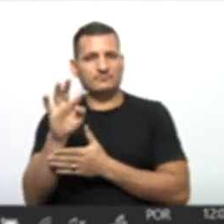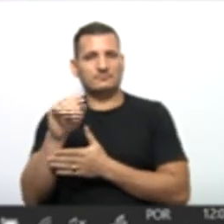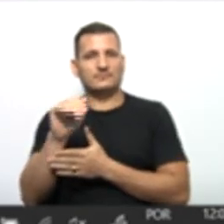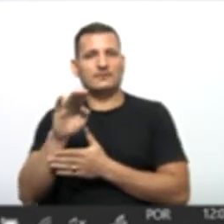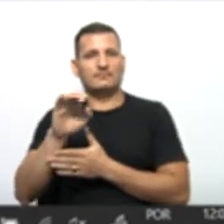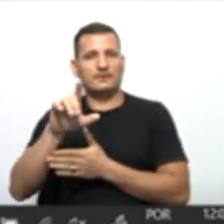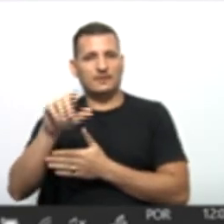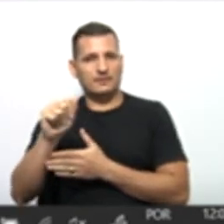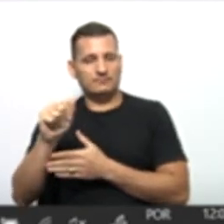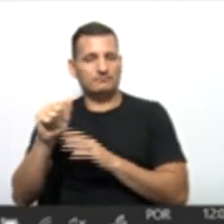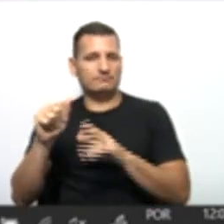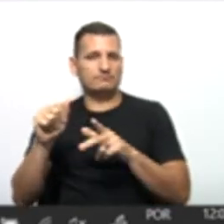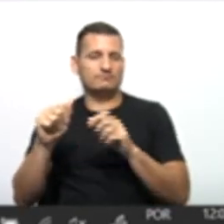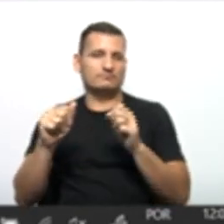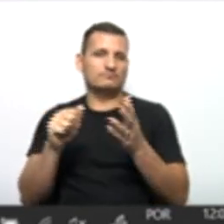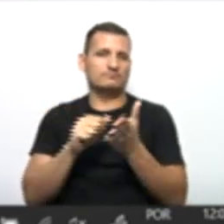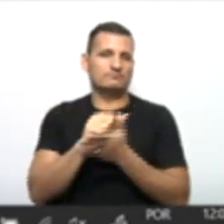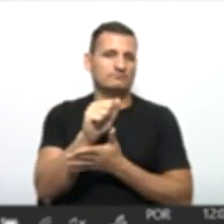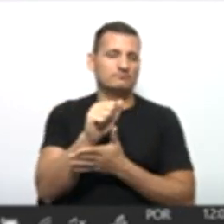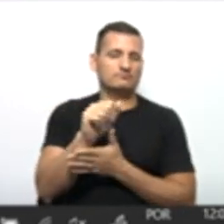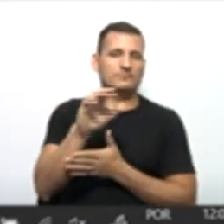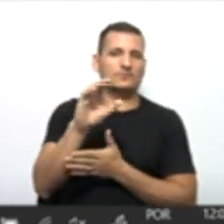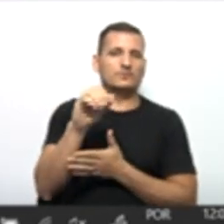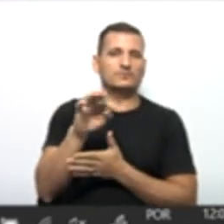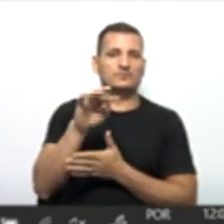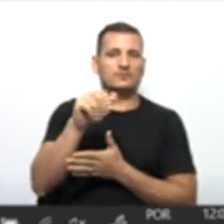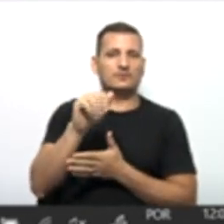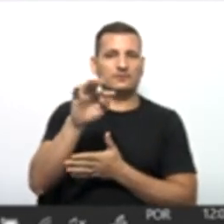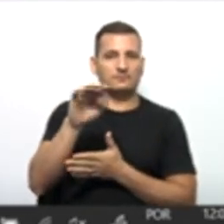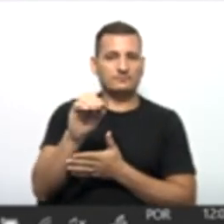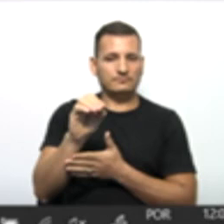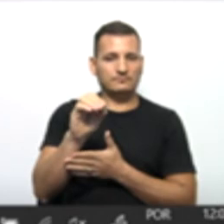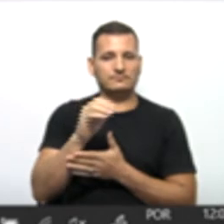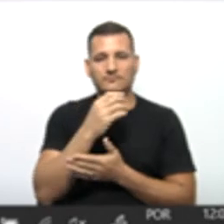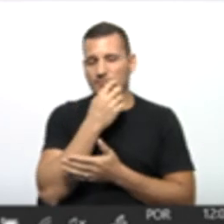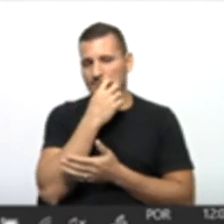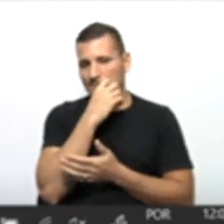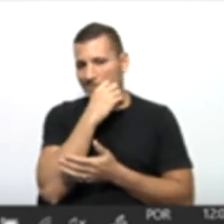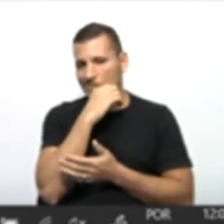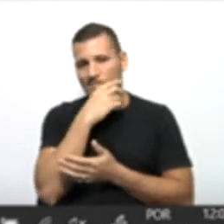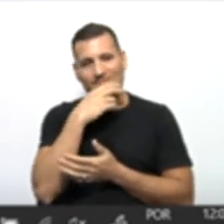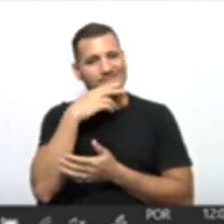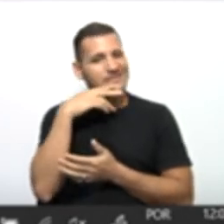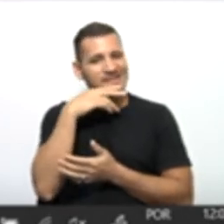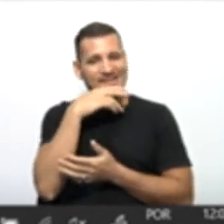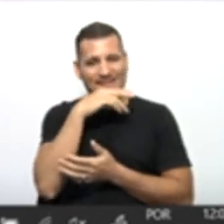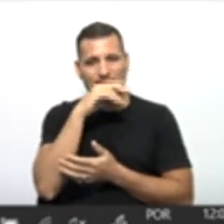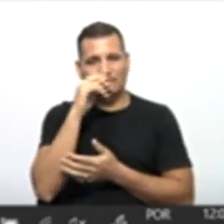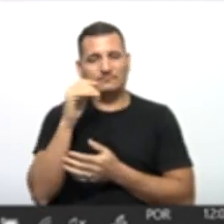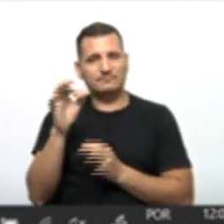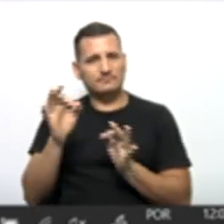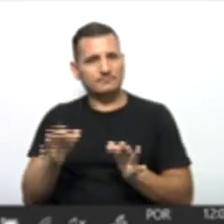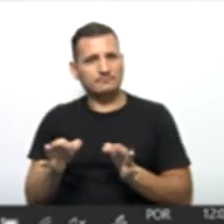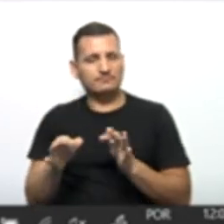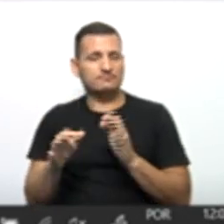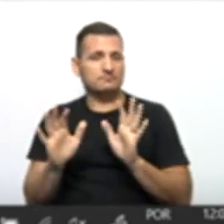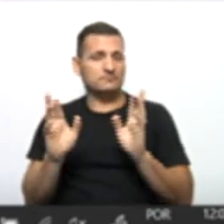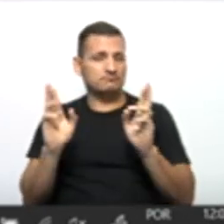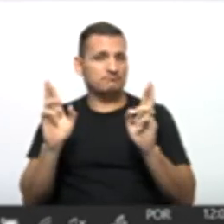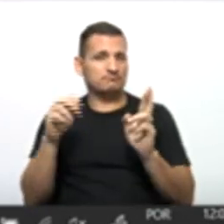contato um registro dentro da tabela é outro certo espero que tenham conseguido